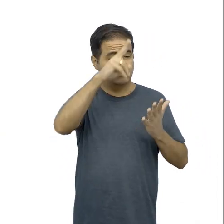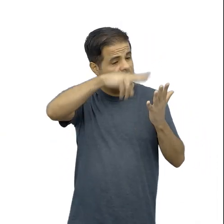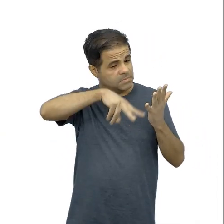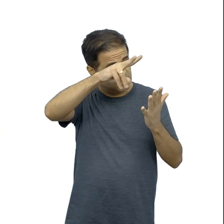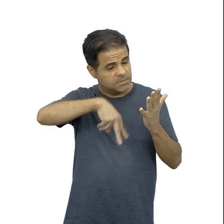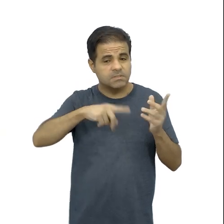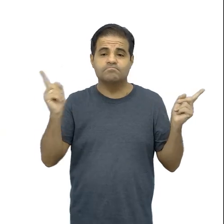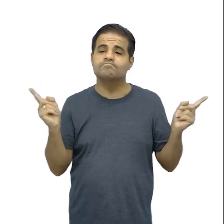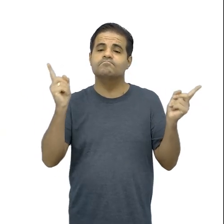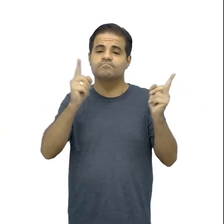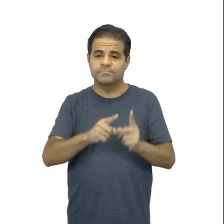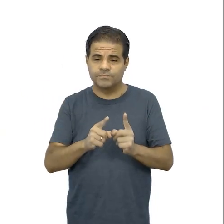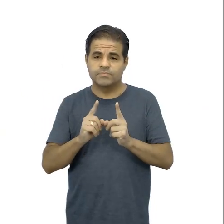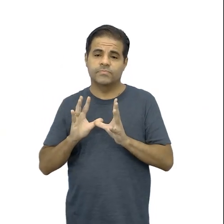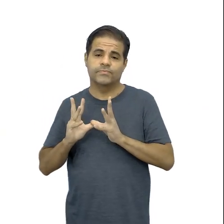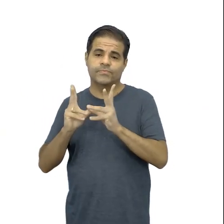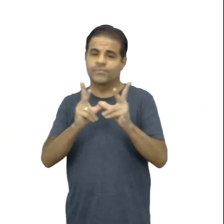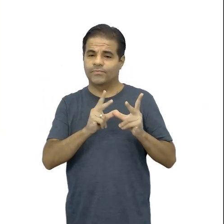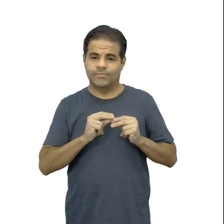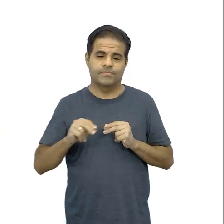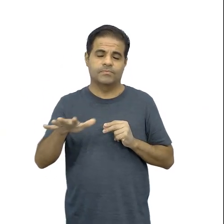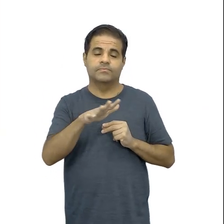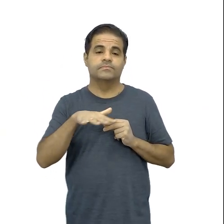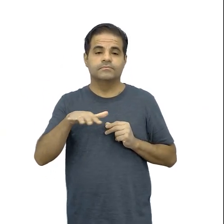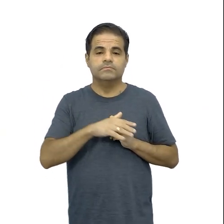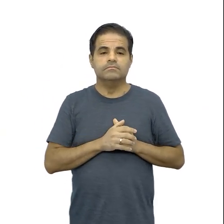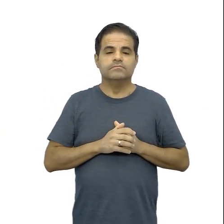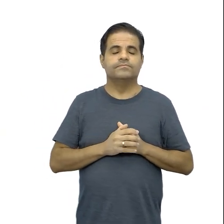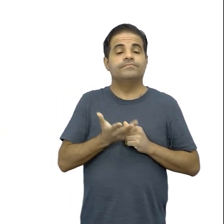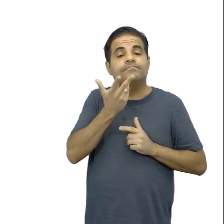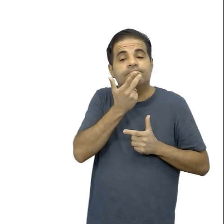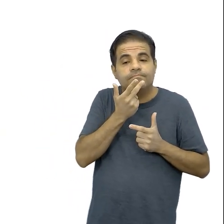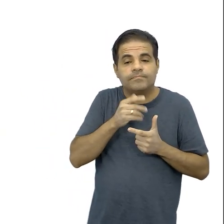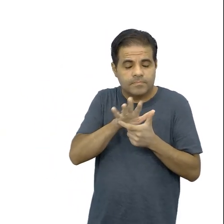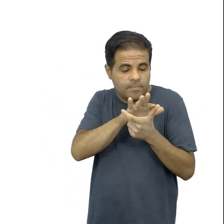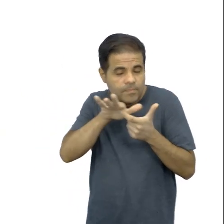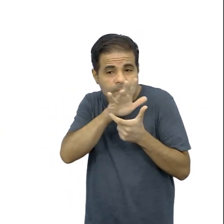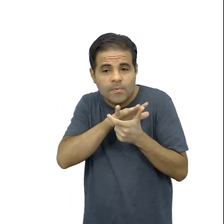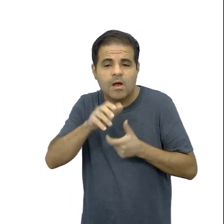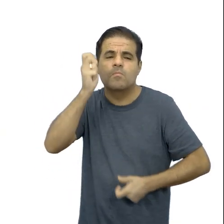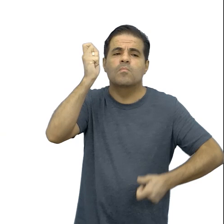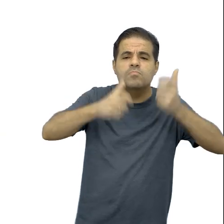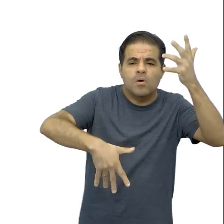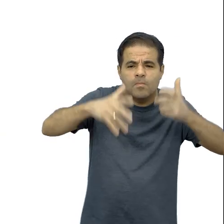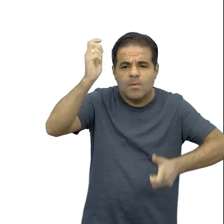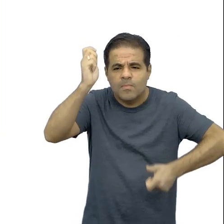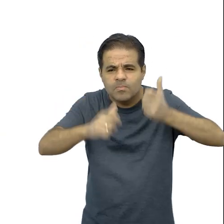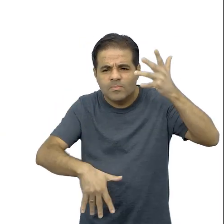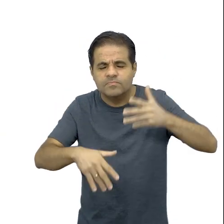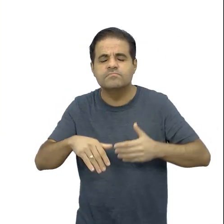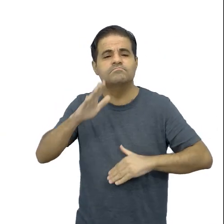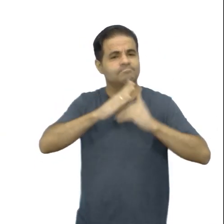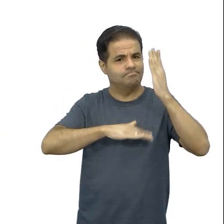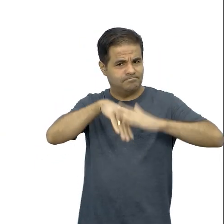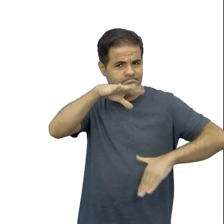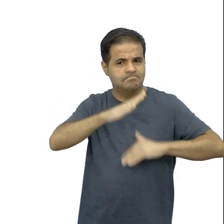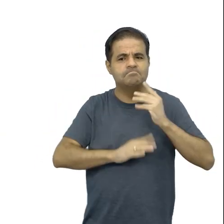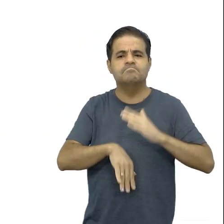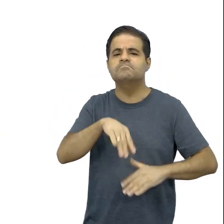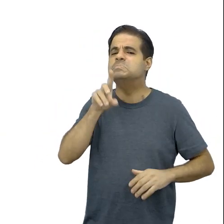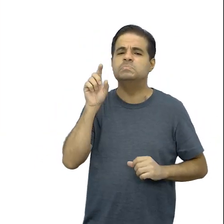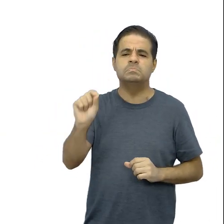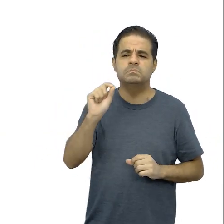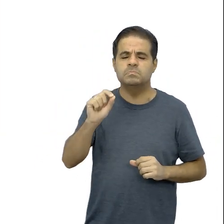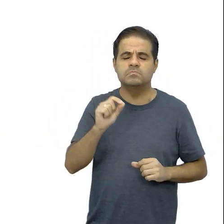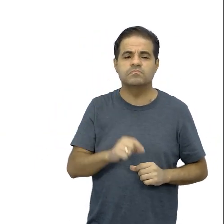esse pequeno trecho a todos vocês. Letramento matemático, definido como as competências e habilidades de